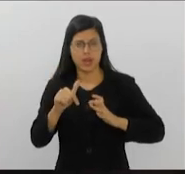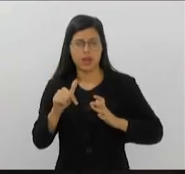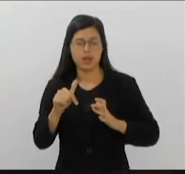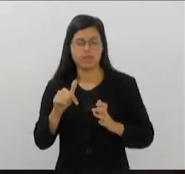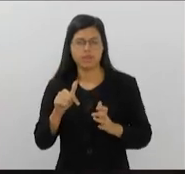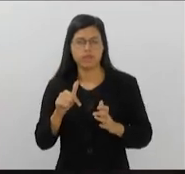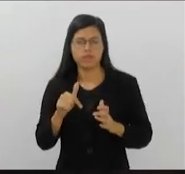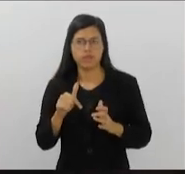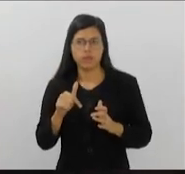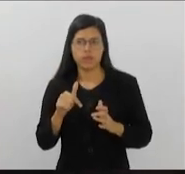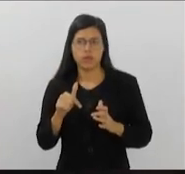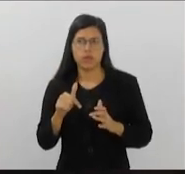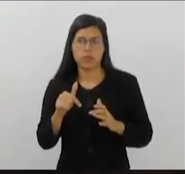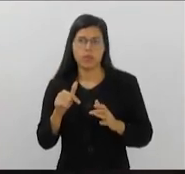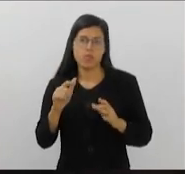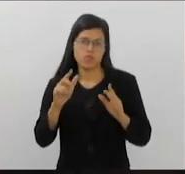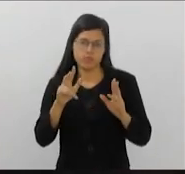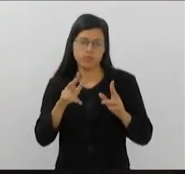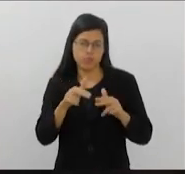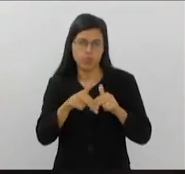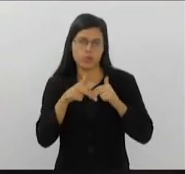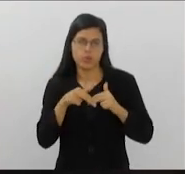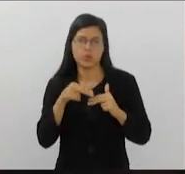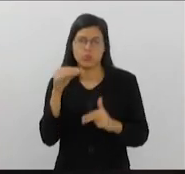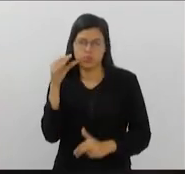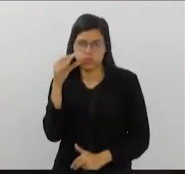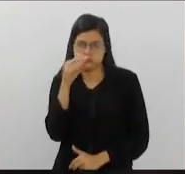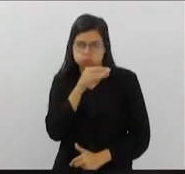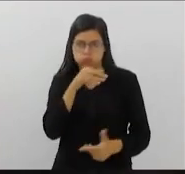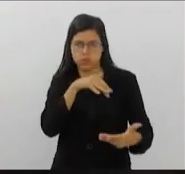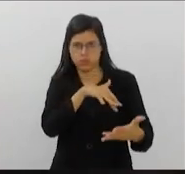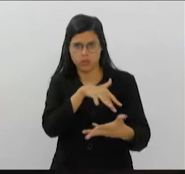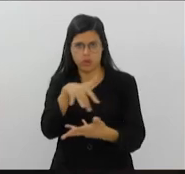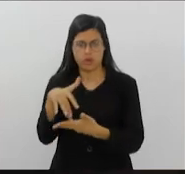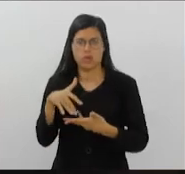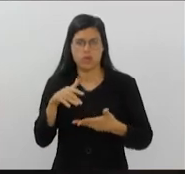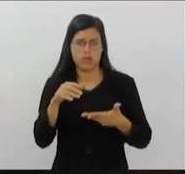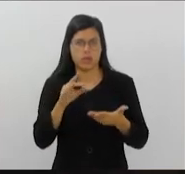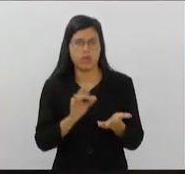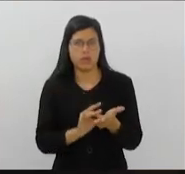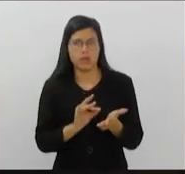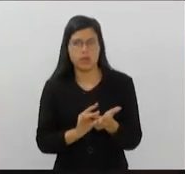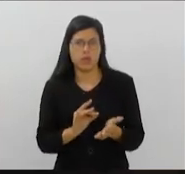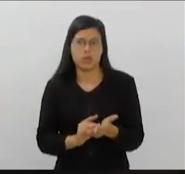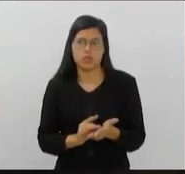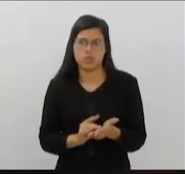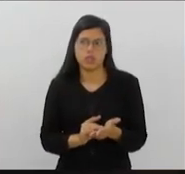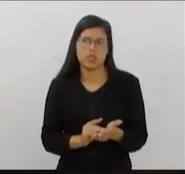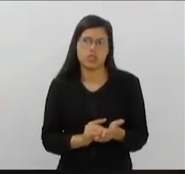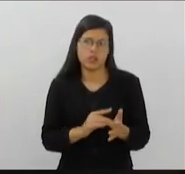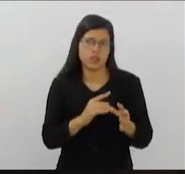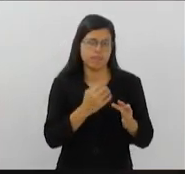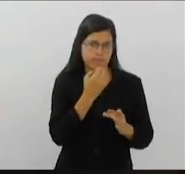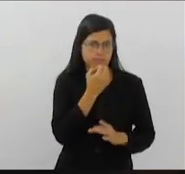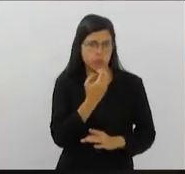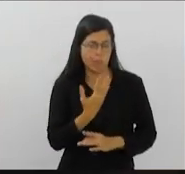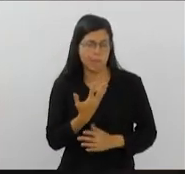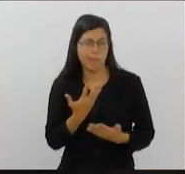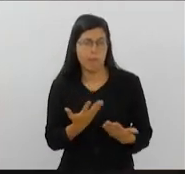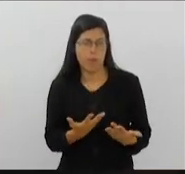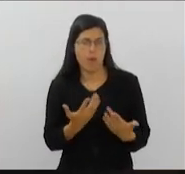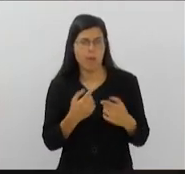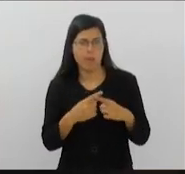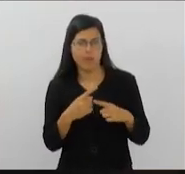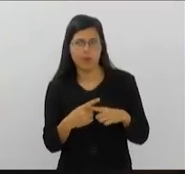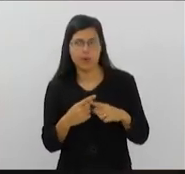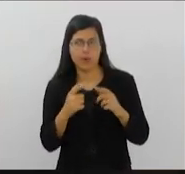oriunda do aquecimento global, e o aquecimento global, que na verdade deveria ser uma coisa boa, porque é ela que permite que nosso planeta